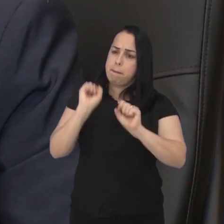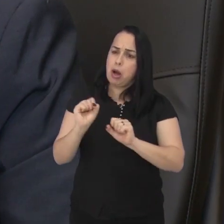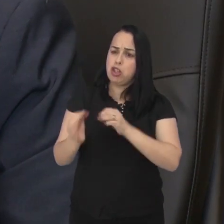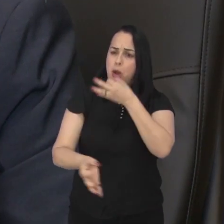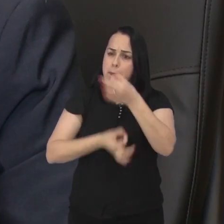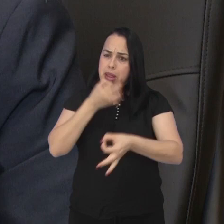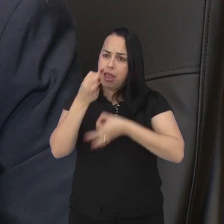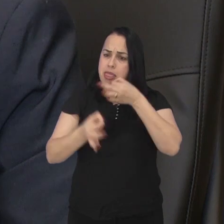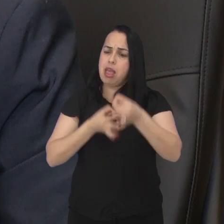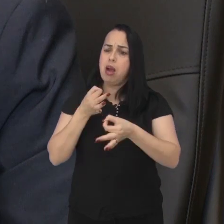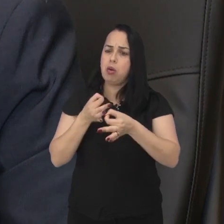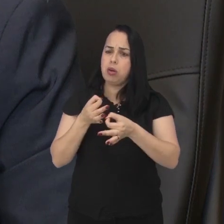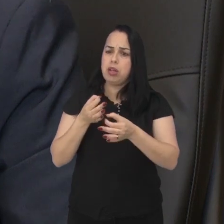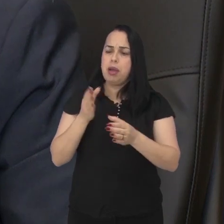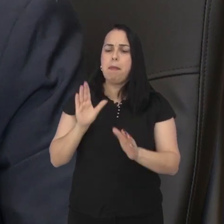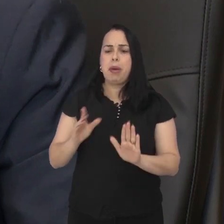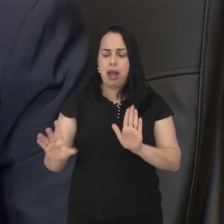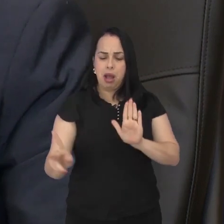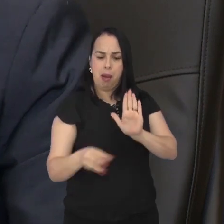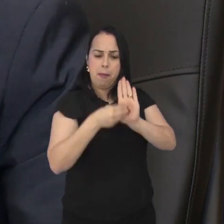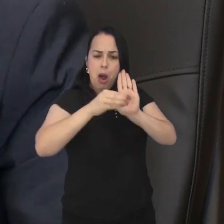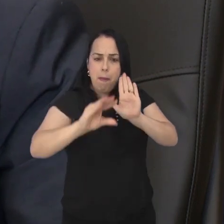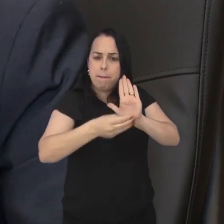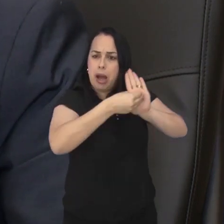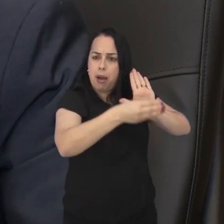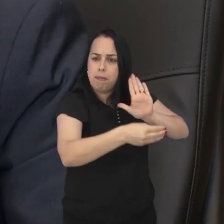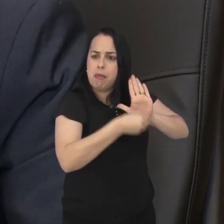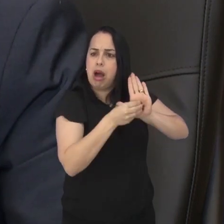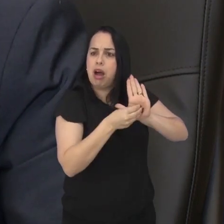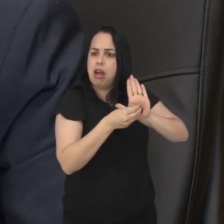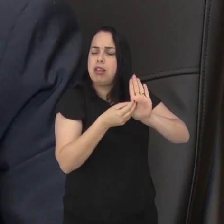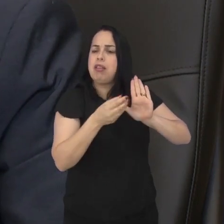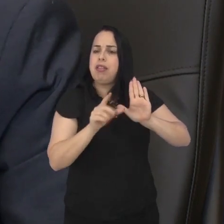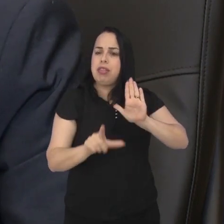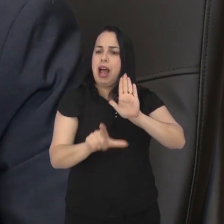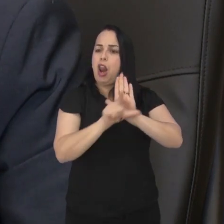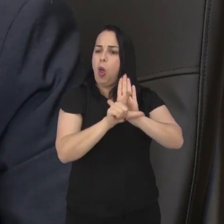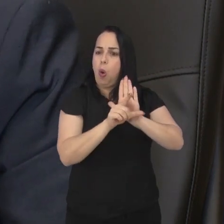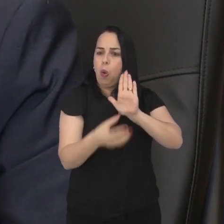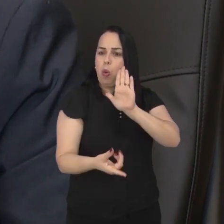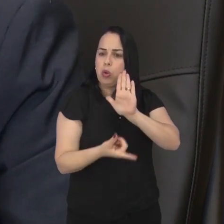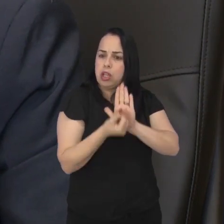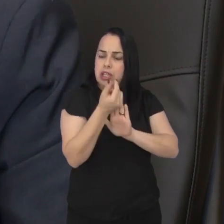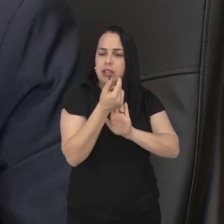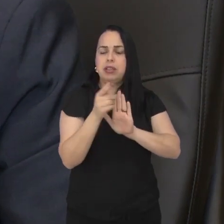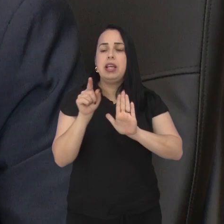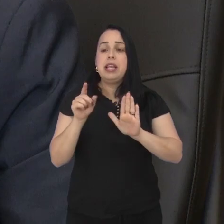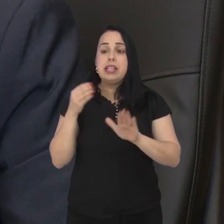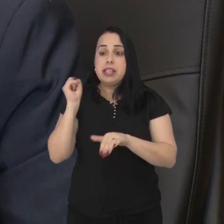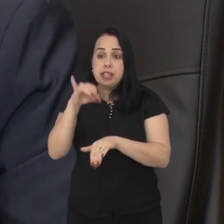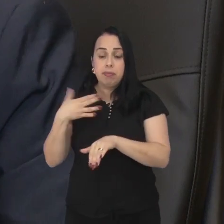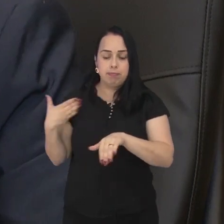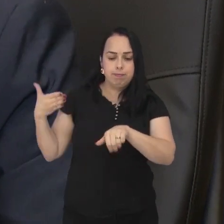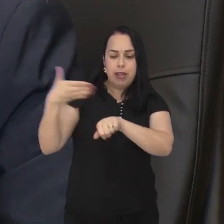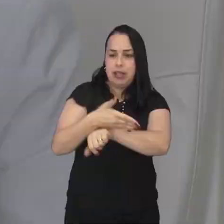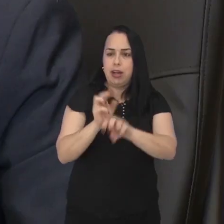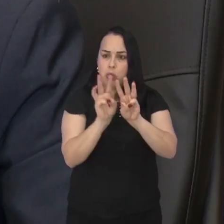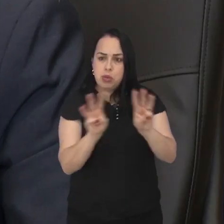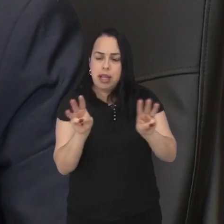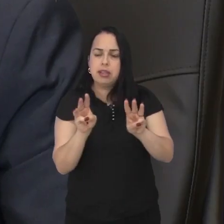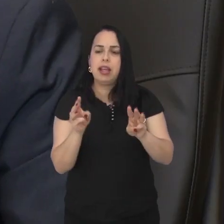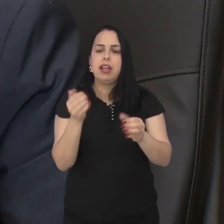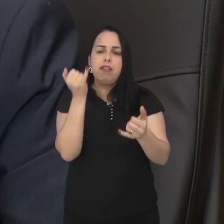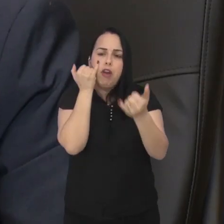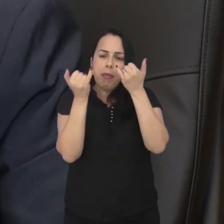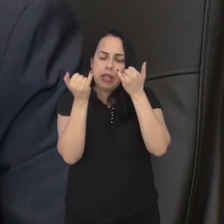sobre o projeto da LOA. E quem acessar o site vai ter acesso aos pareceres, o projeto na íntegra, né? E lá vai